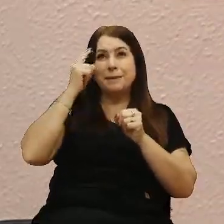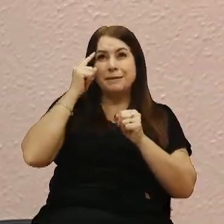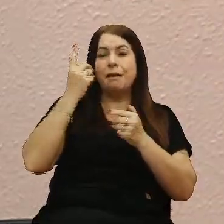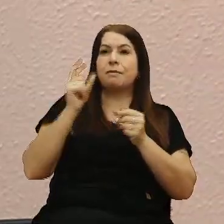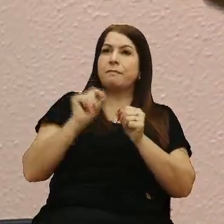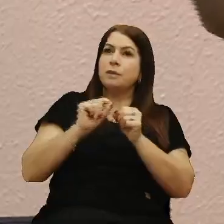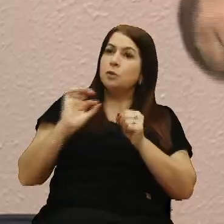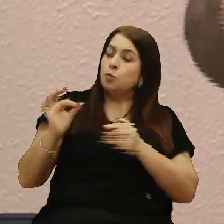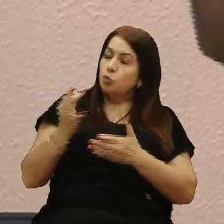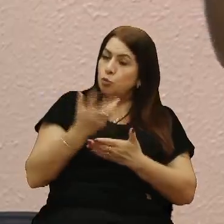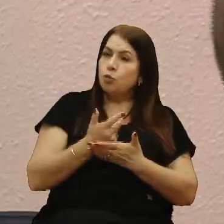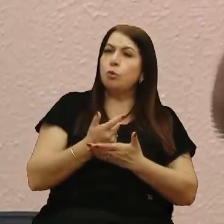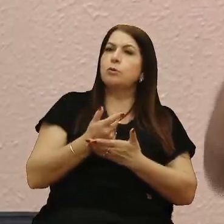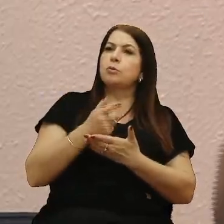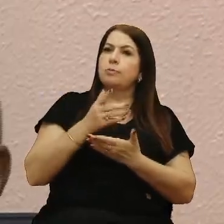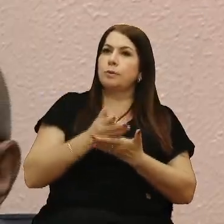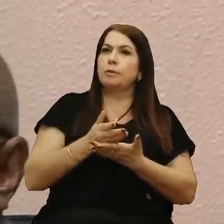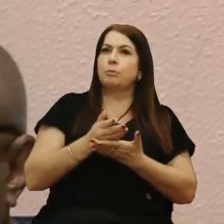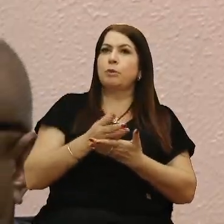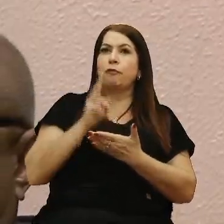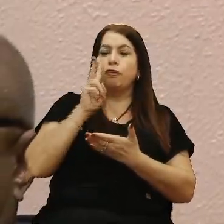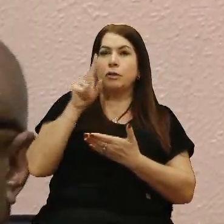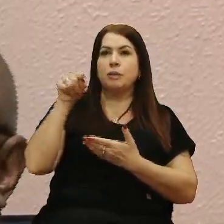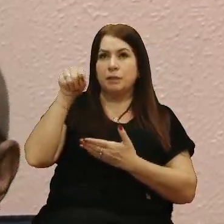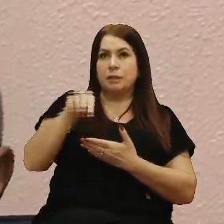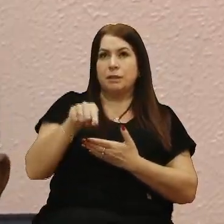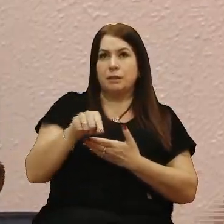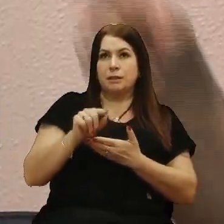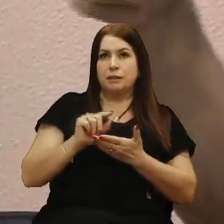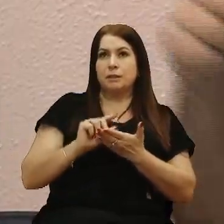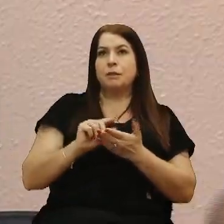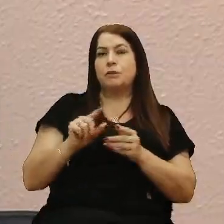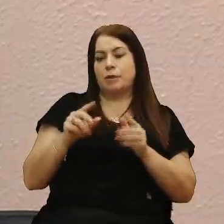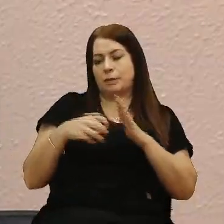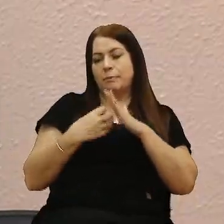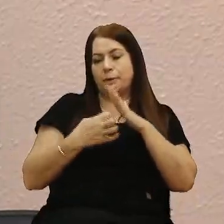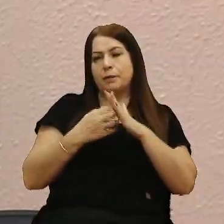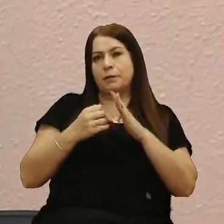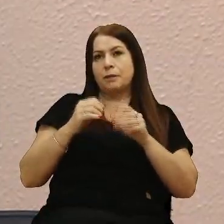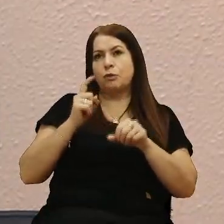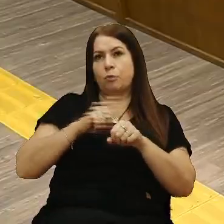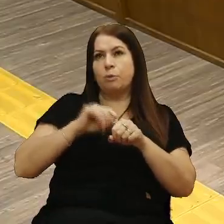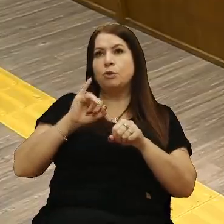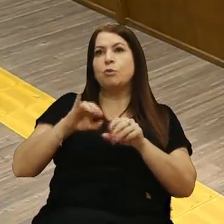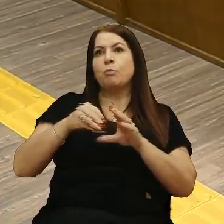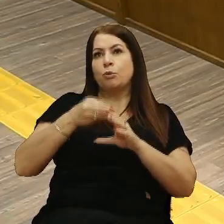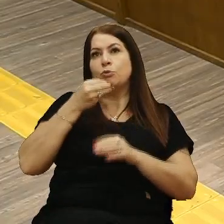e todas elas passam pelo fortalecimento da companhia. No momento oportuno, voto sim. Muito obrigado.